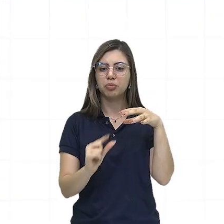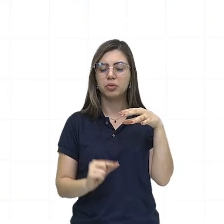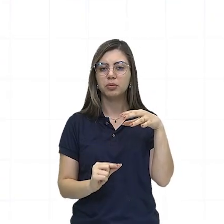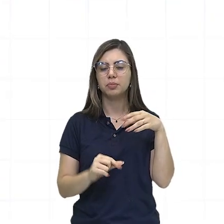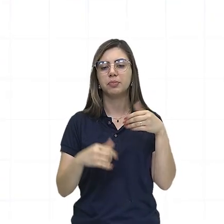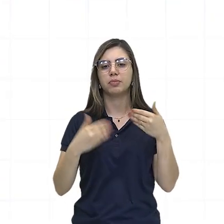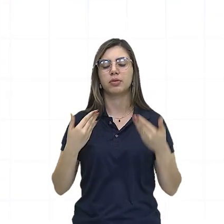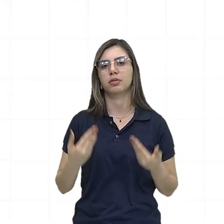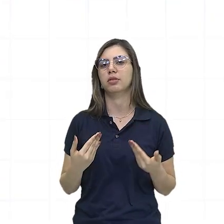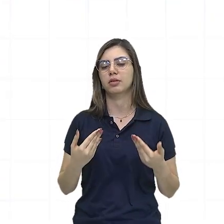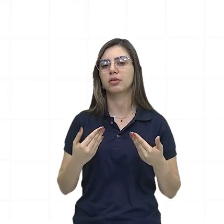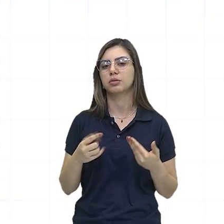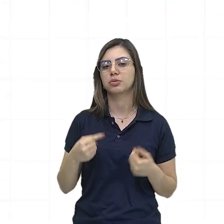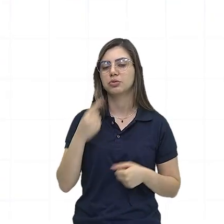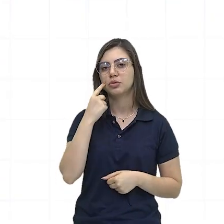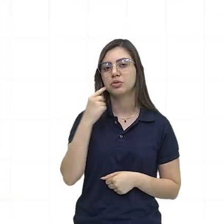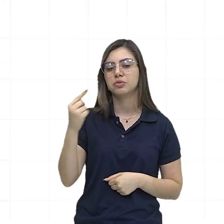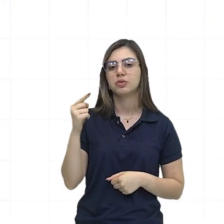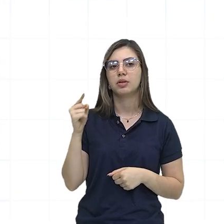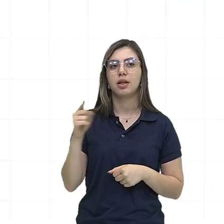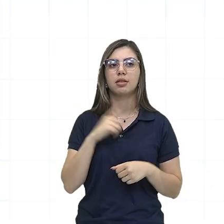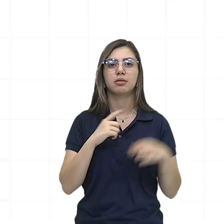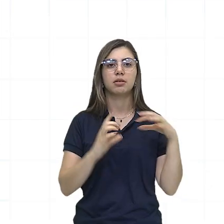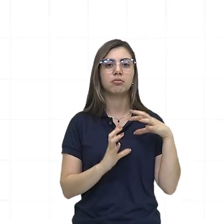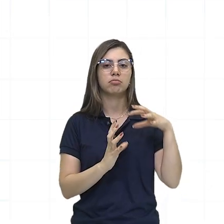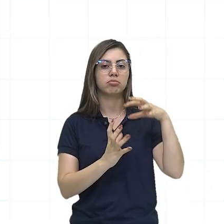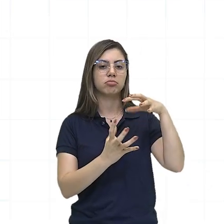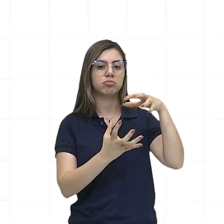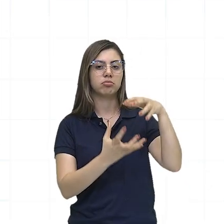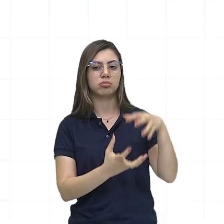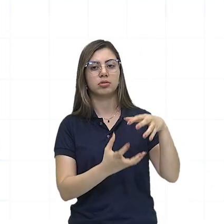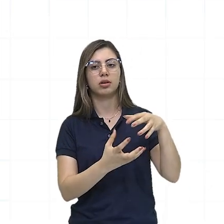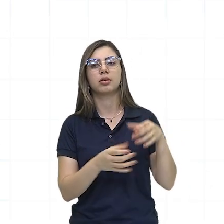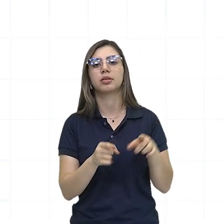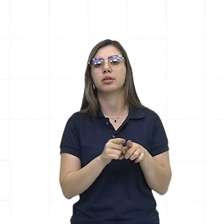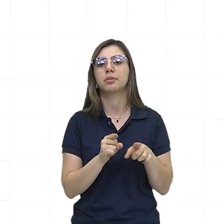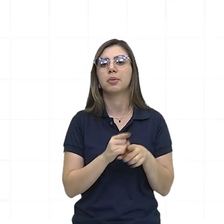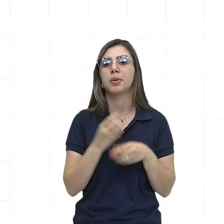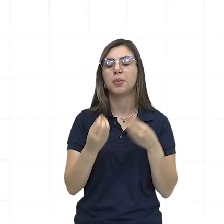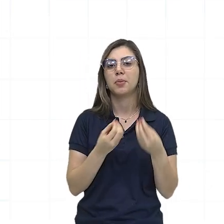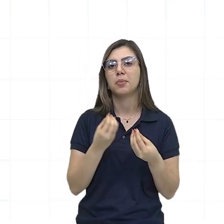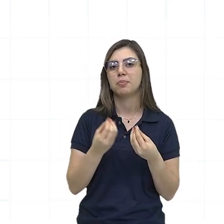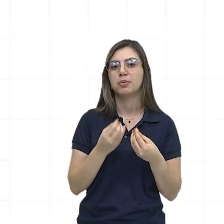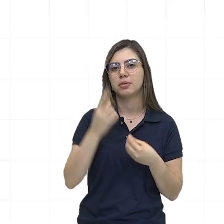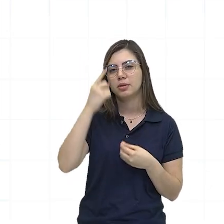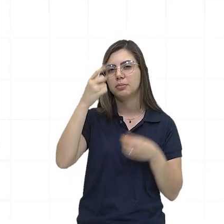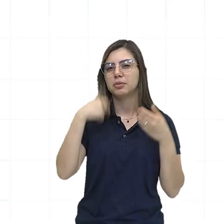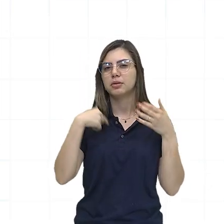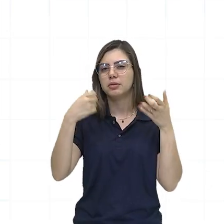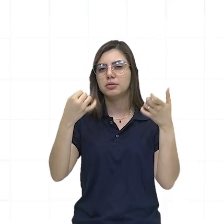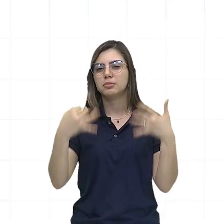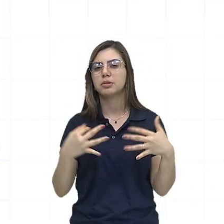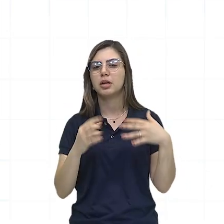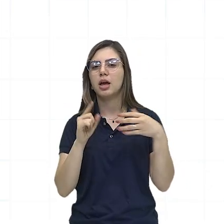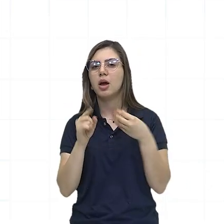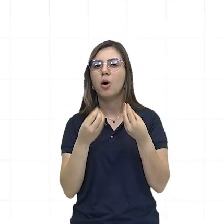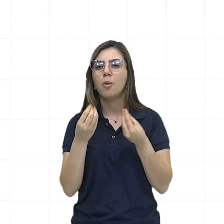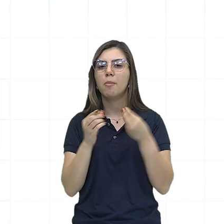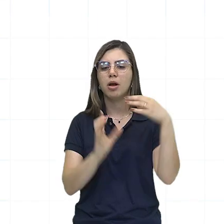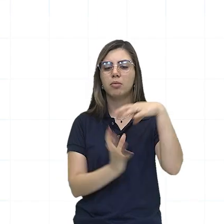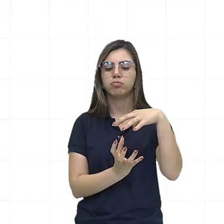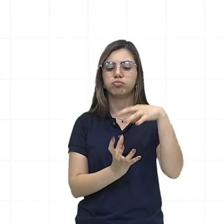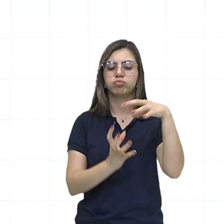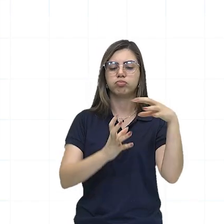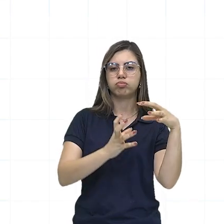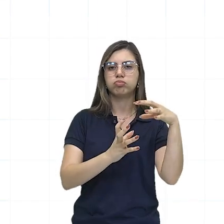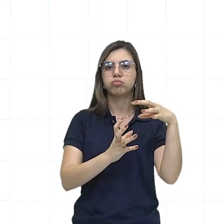nós temos, em razão desse formato esférico da Terra e devido a ela estar inclinada em relação ao